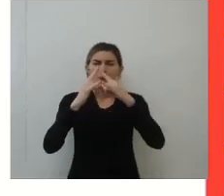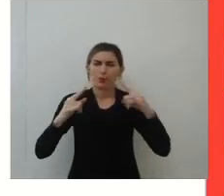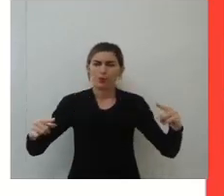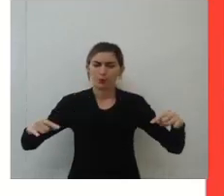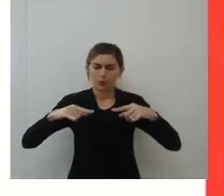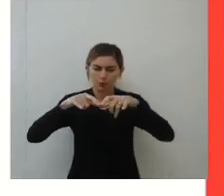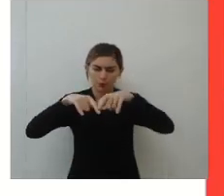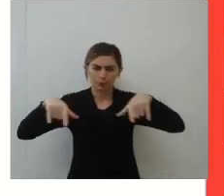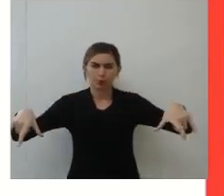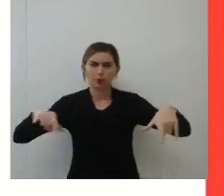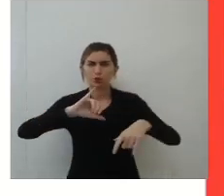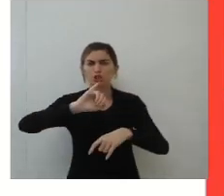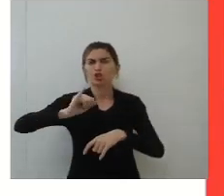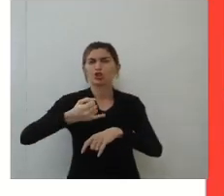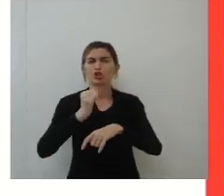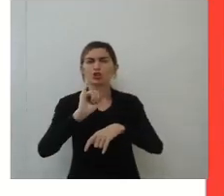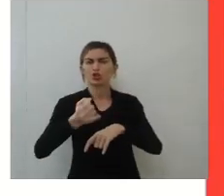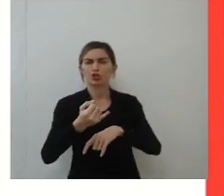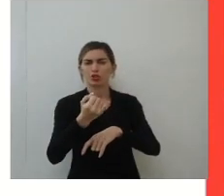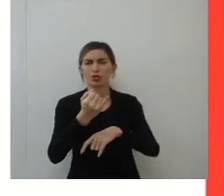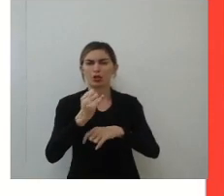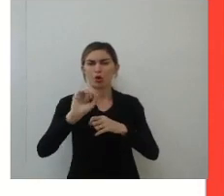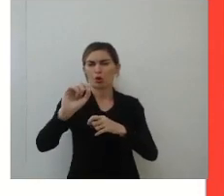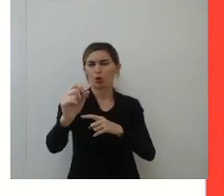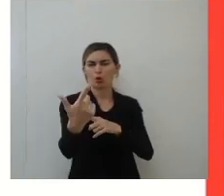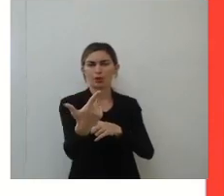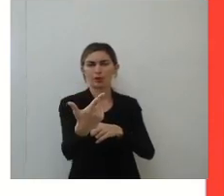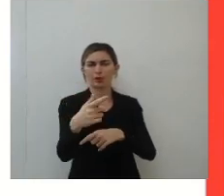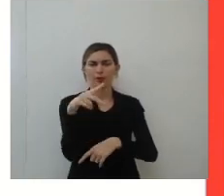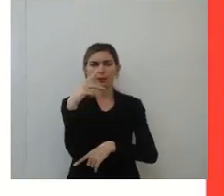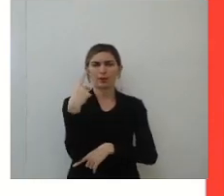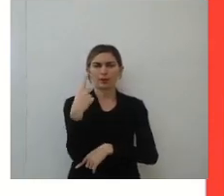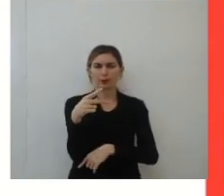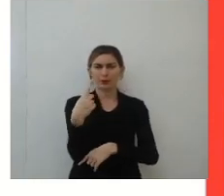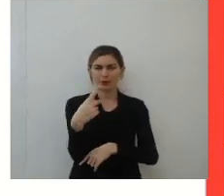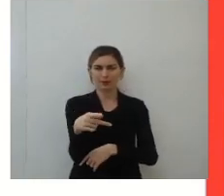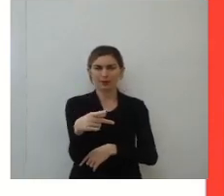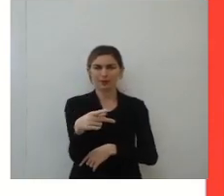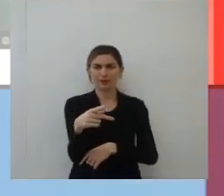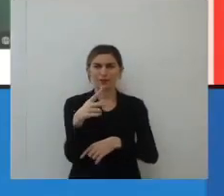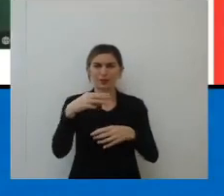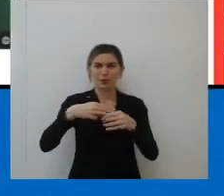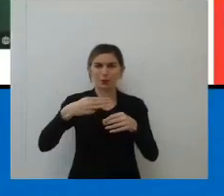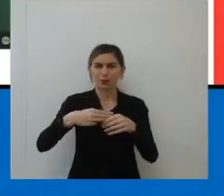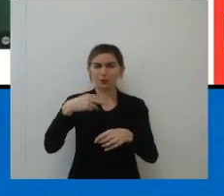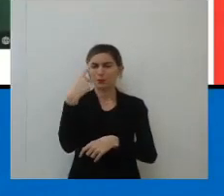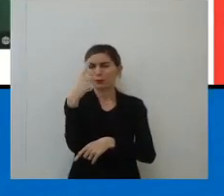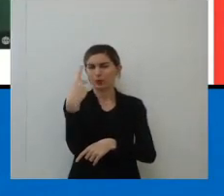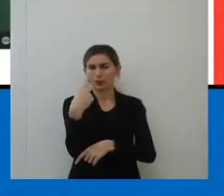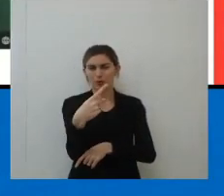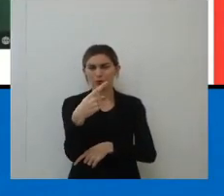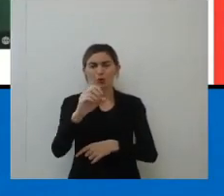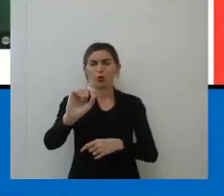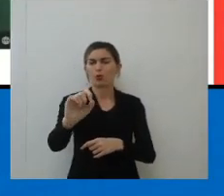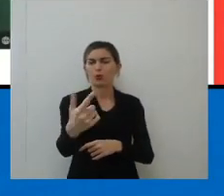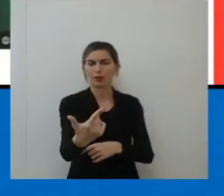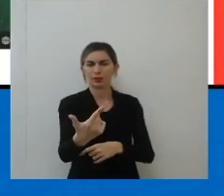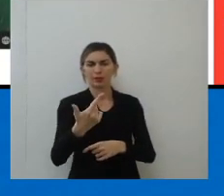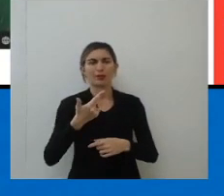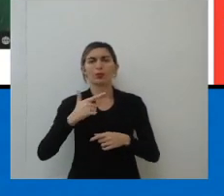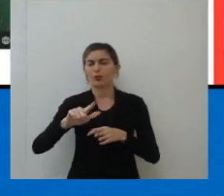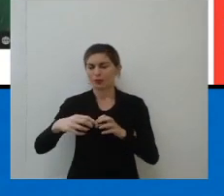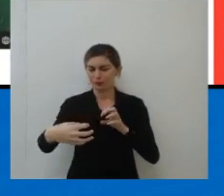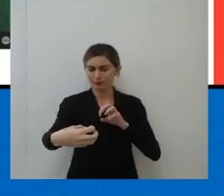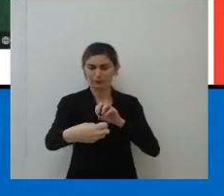exemplo, que serve para dividir o que é Olinda do que é o município do Paulista, que é uma outra